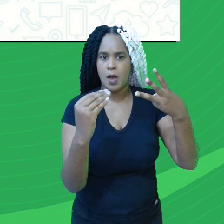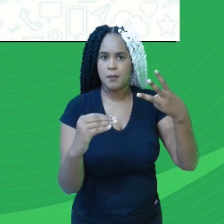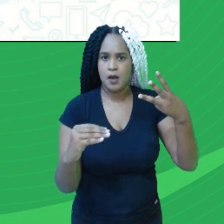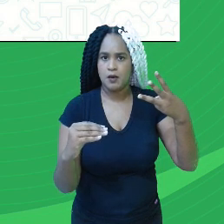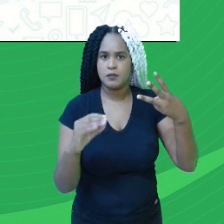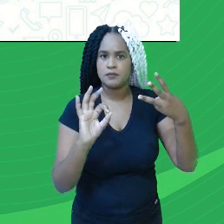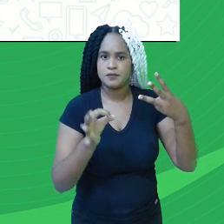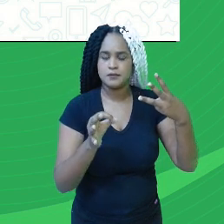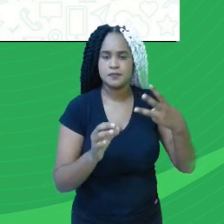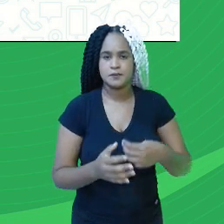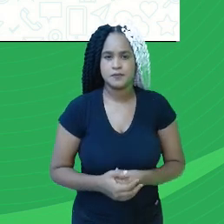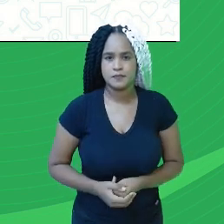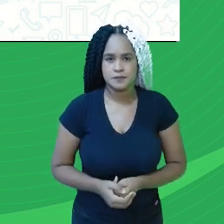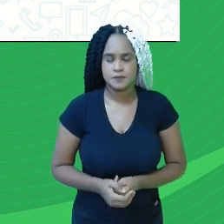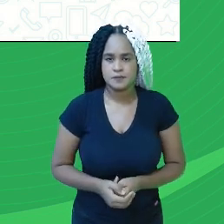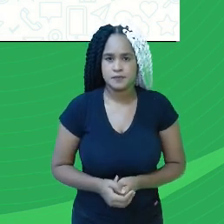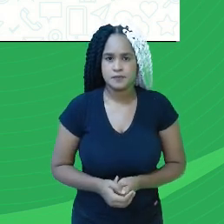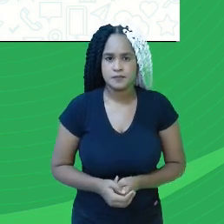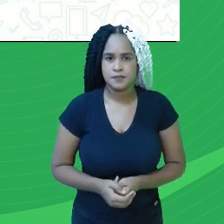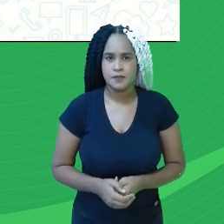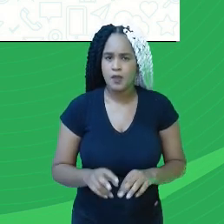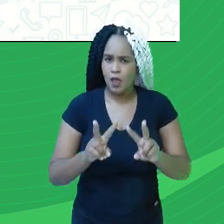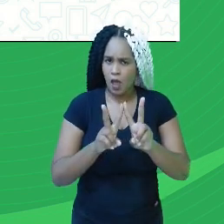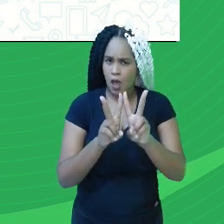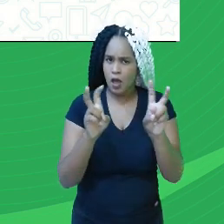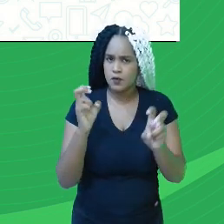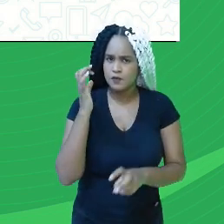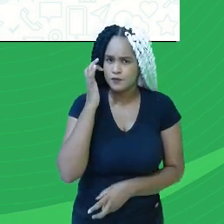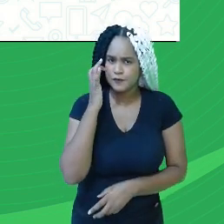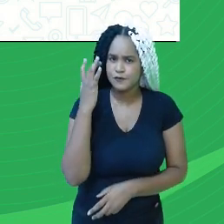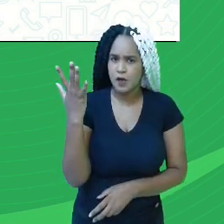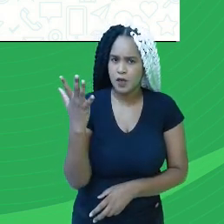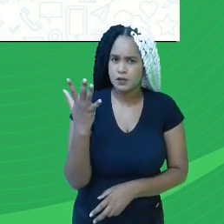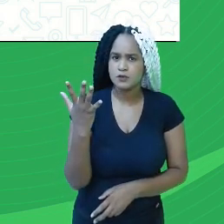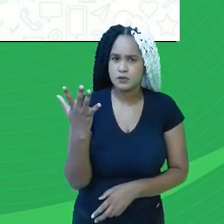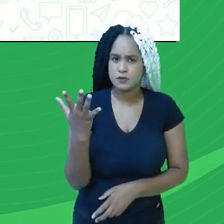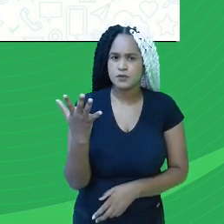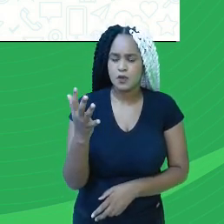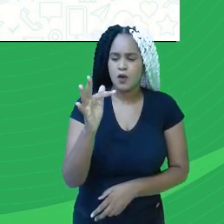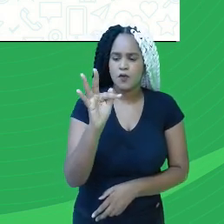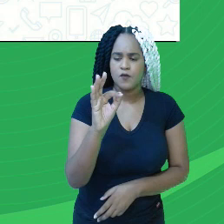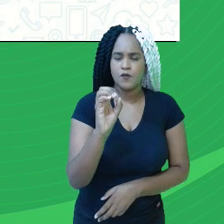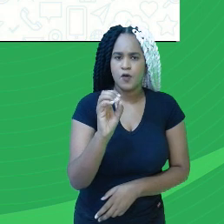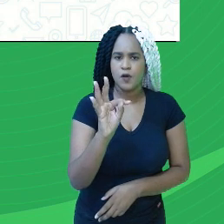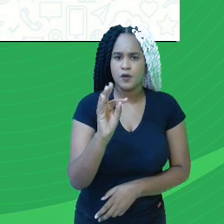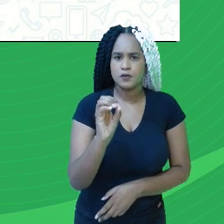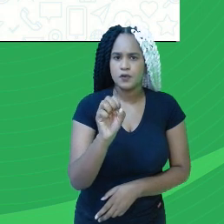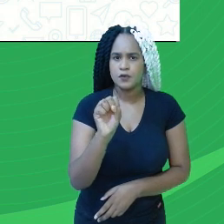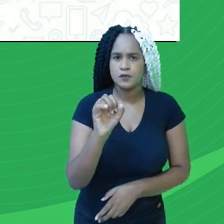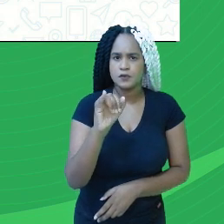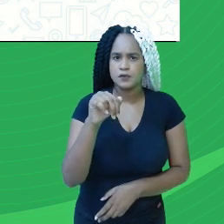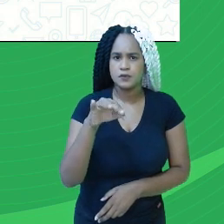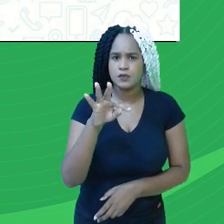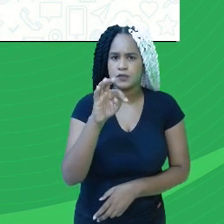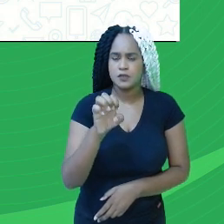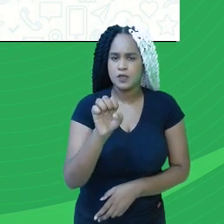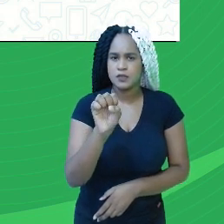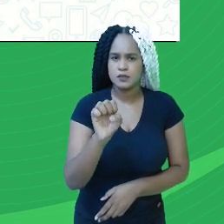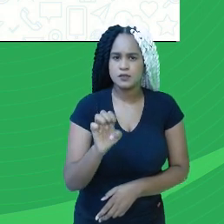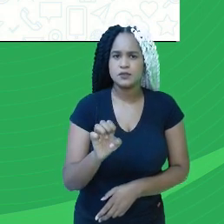heterótrofos, tá? O assunto tá fácil, fotossíntese é um assunto bem legal e a gente fica pensando